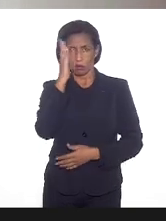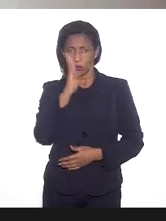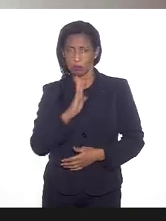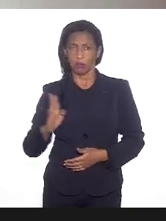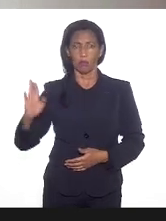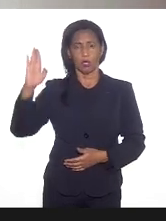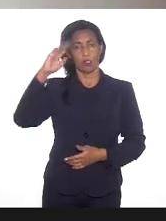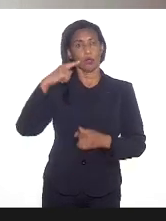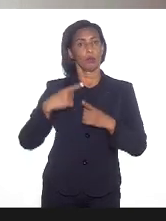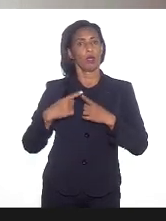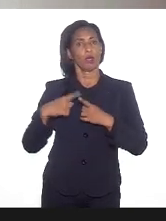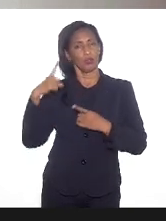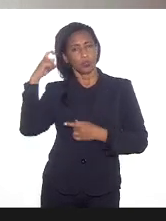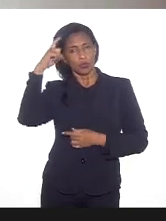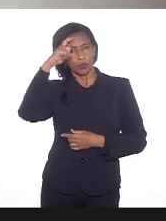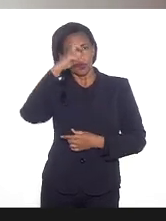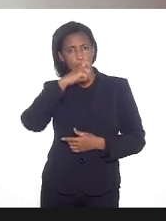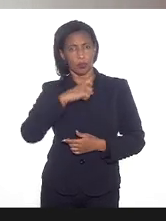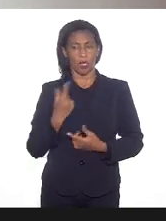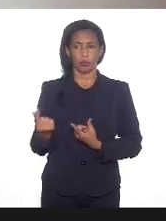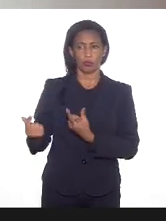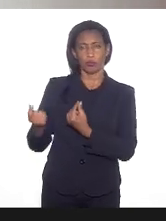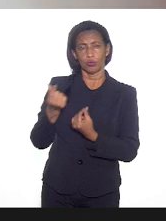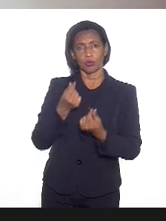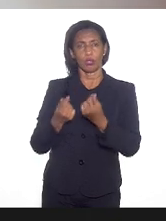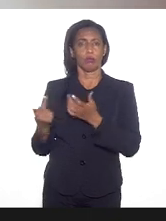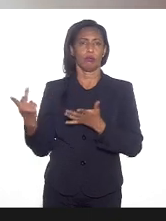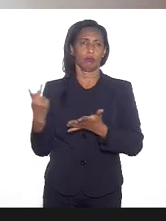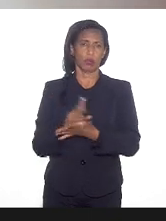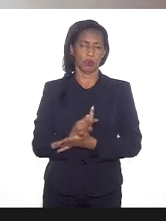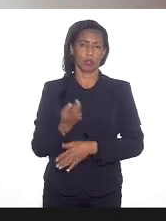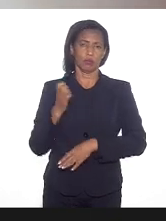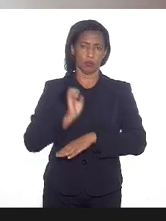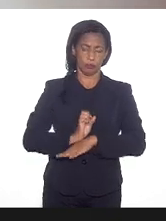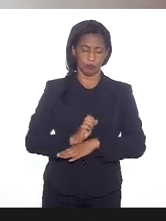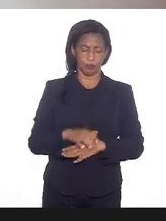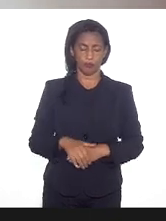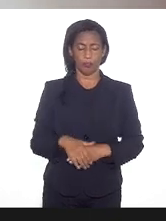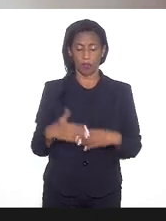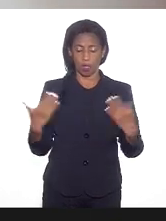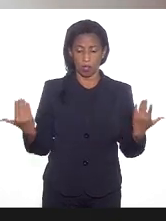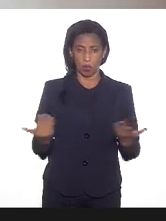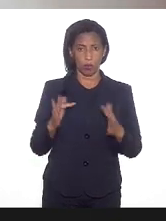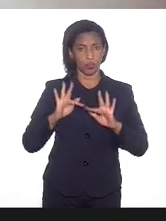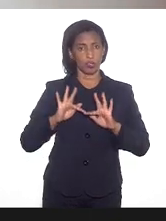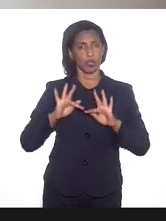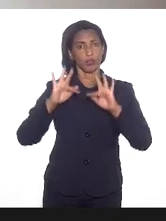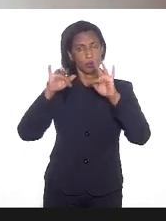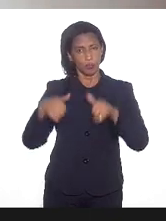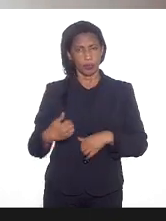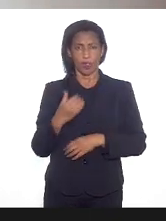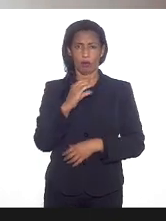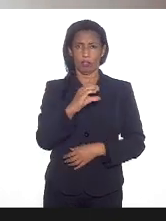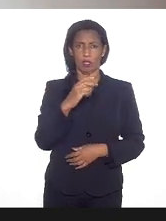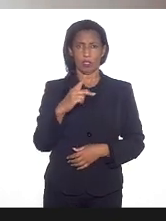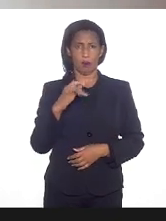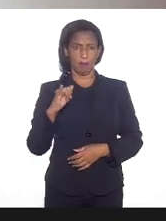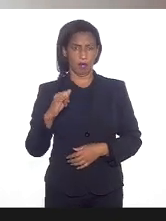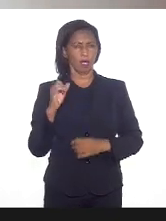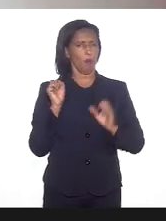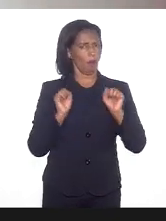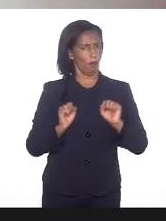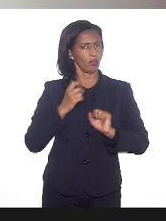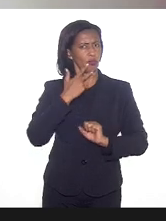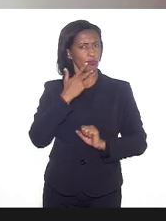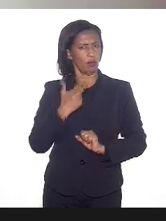quadro de dificuldade financeira que o Estado vinha atravessando. E hoje, após o trabalho dessa CPI, a gente pode falar com muita